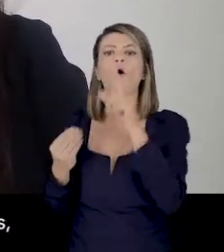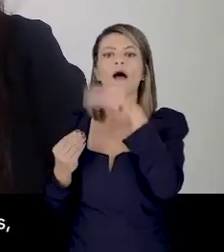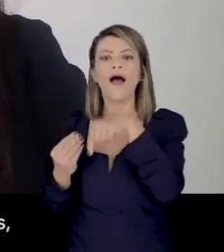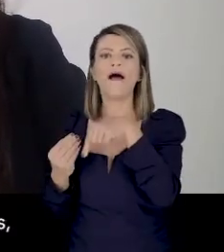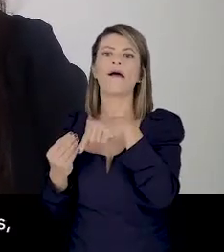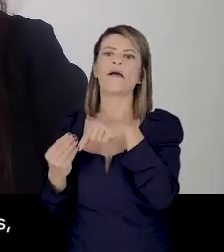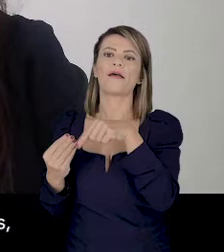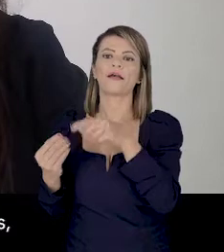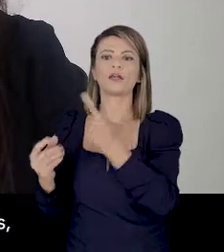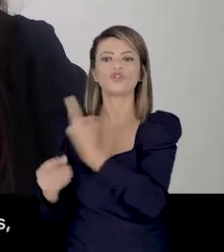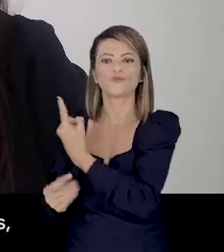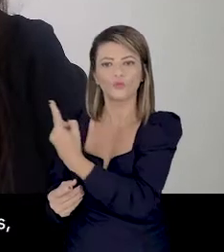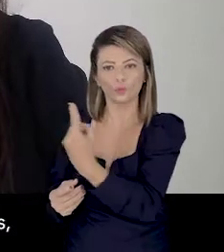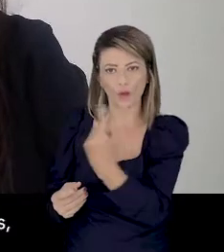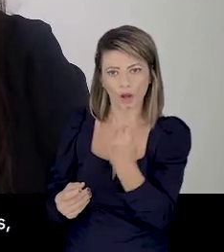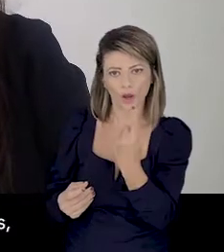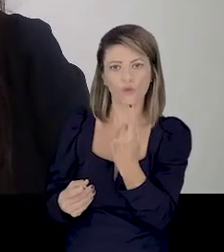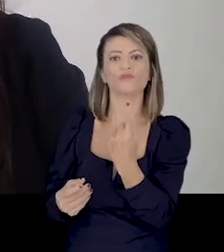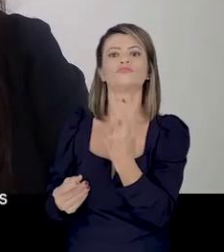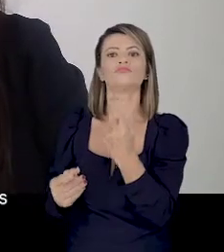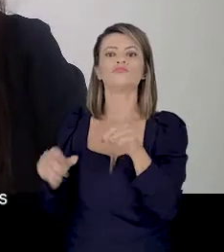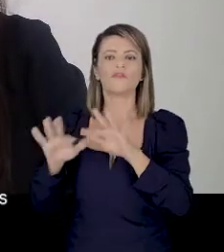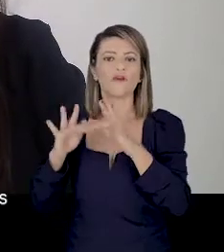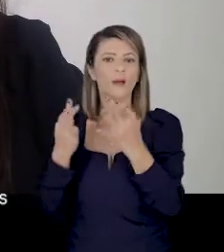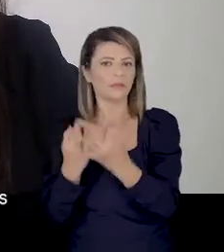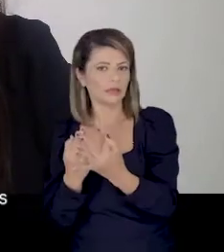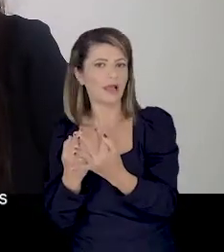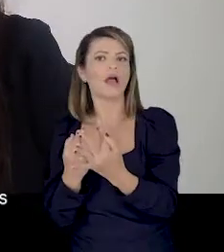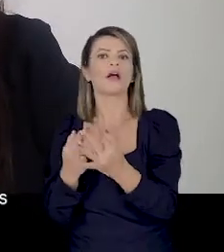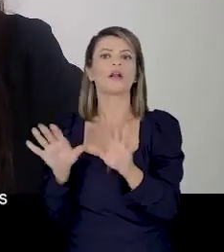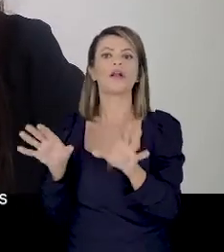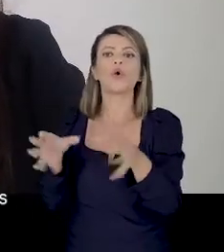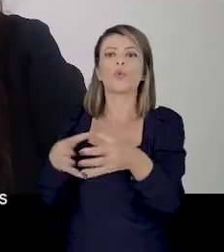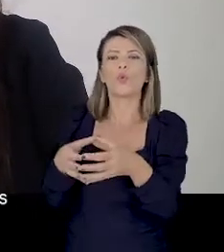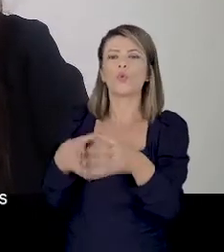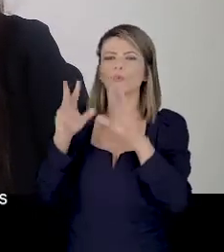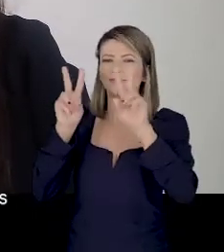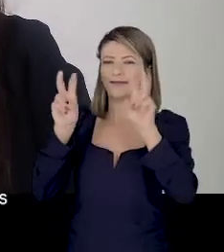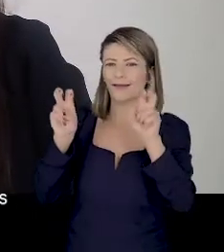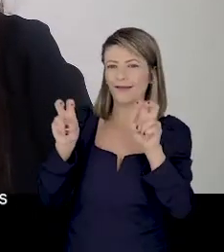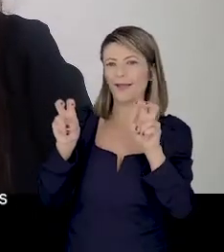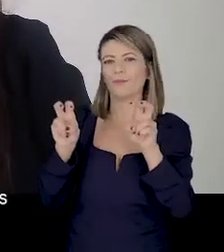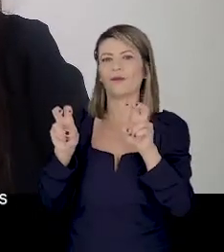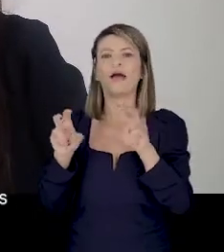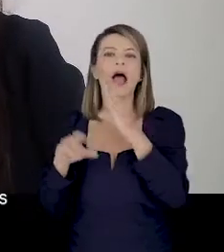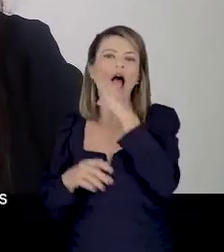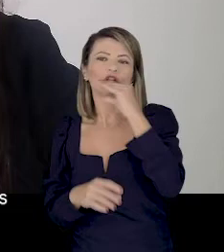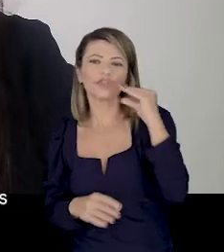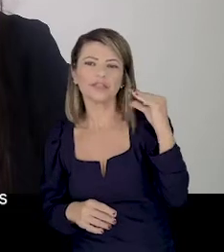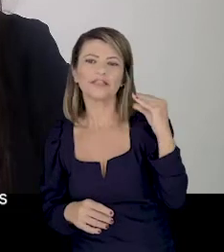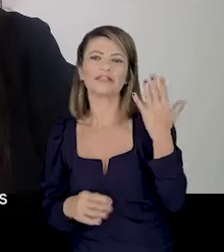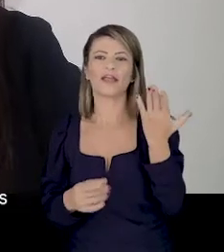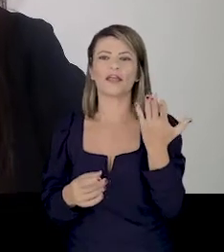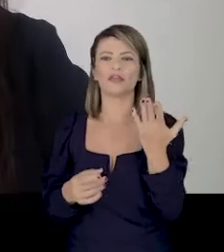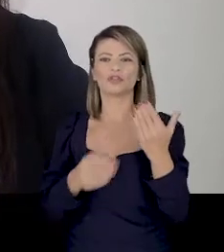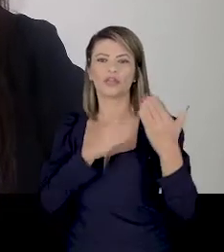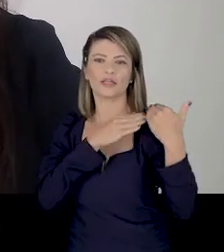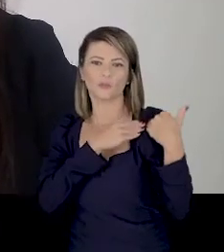por meio de atendimentos individuais, familiares, grupos temáticos com